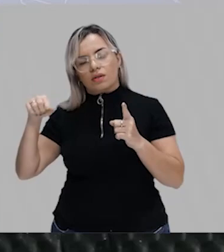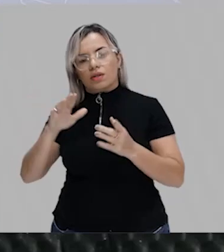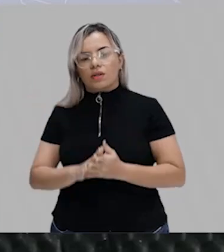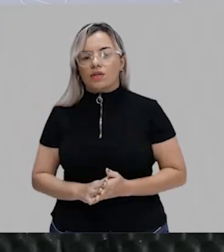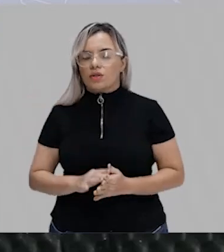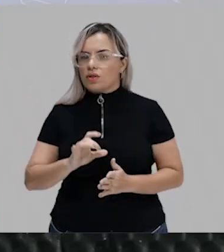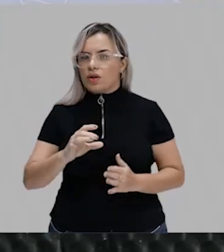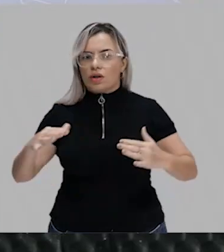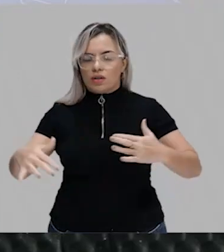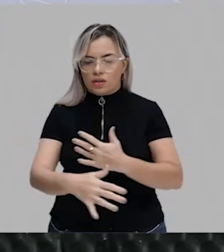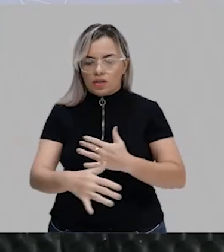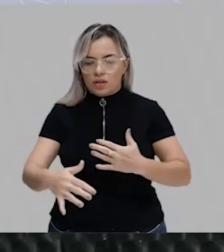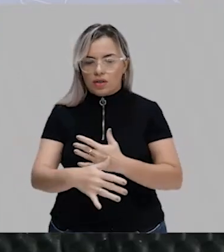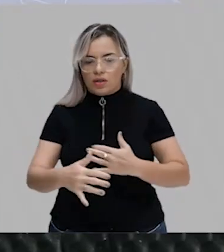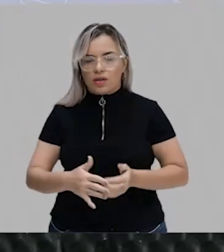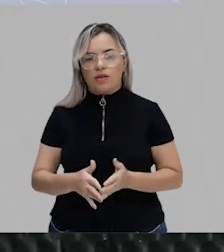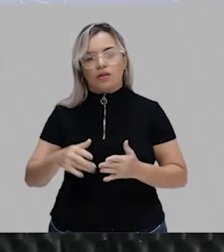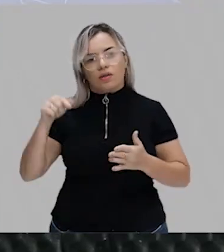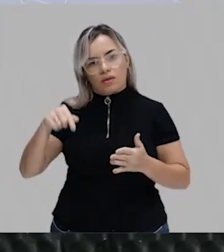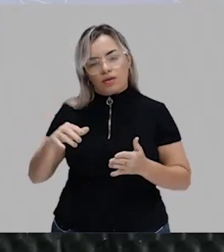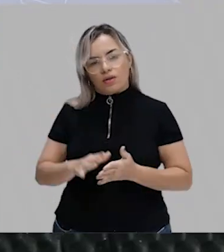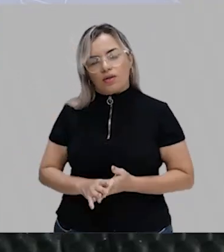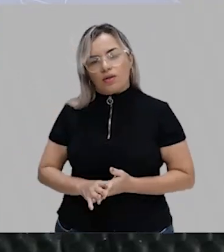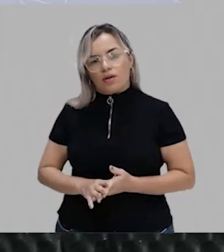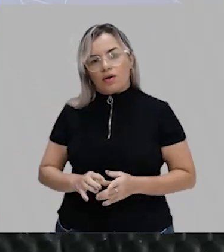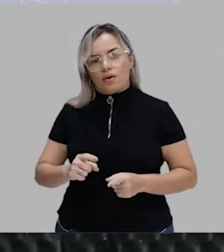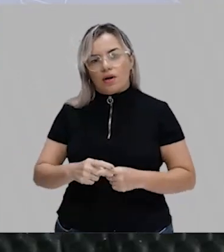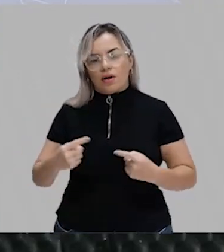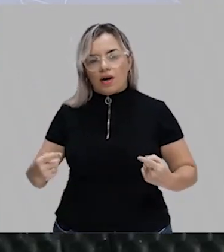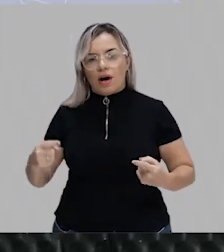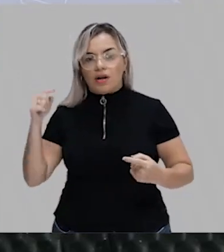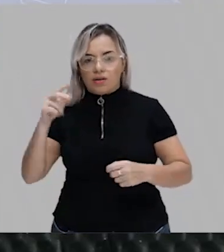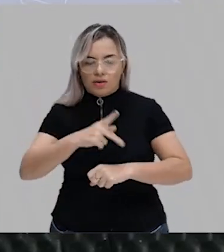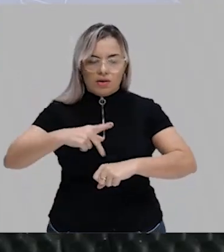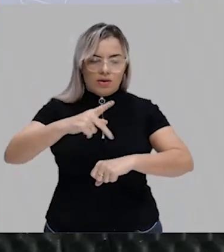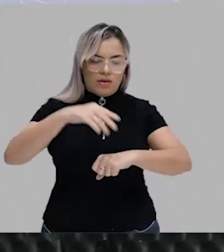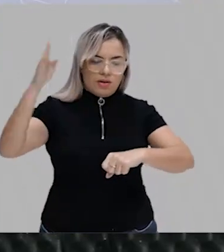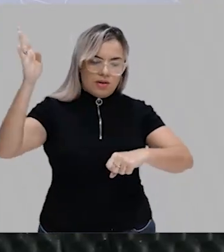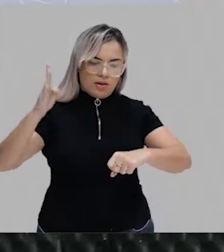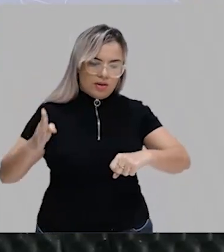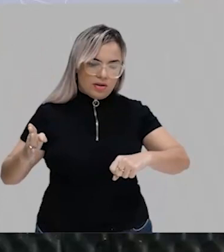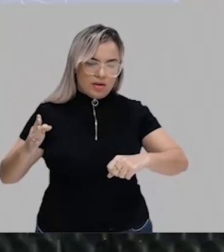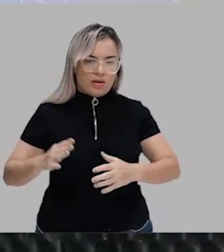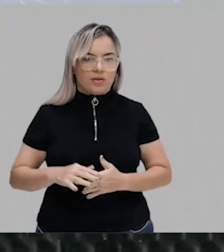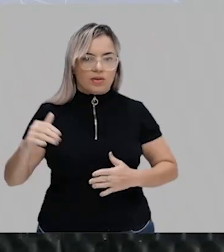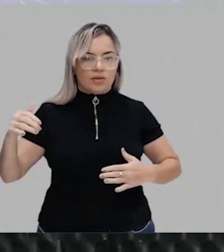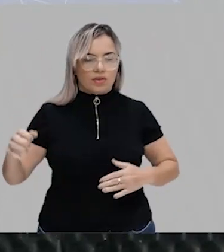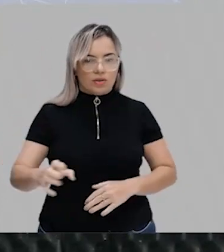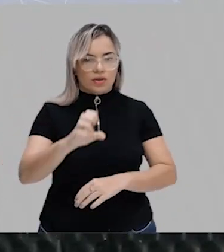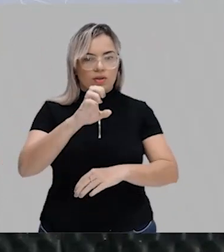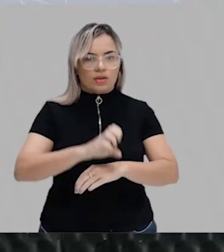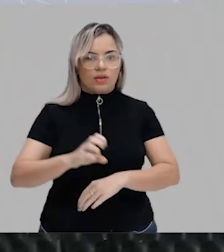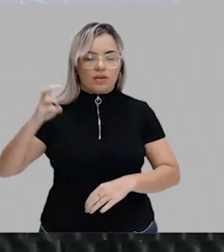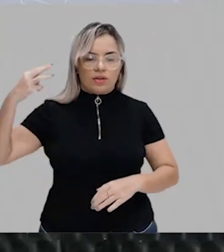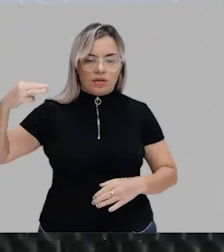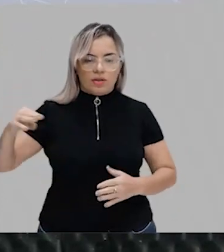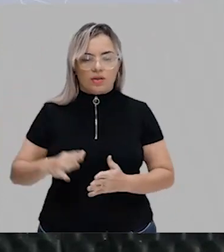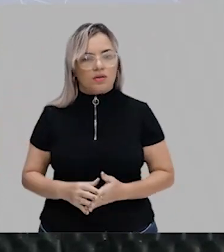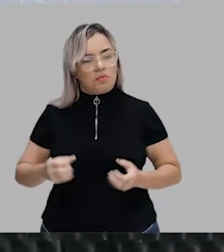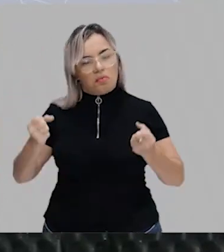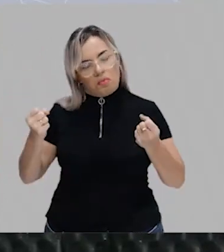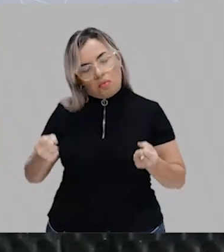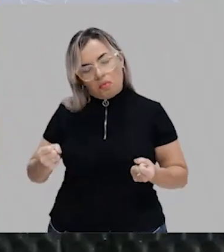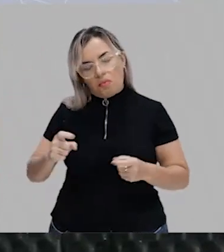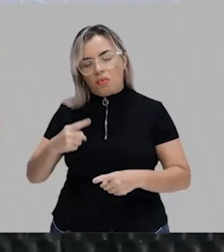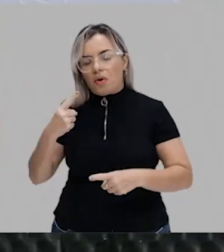eu pertenço. Porém, se eu quiser, eu sou brasileira do Maranhão. Pronto. Por quê? Porque eu podia ser brasileira